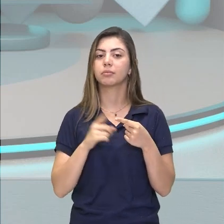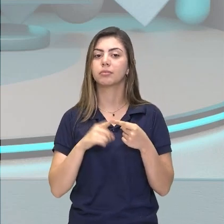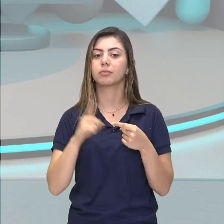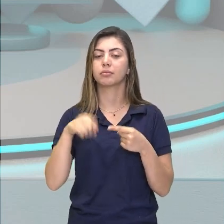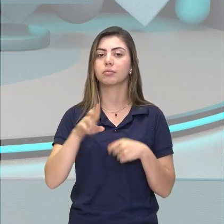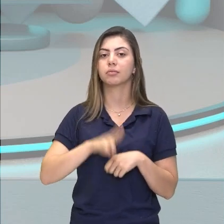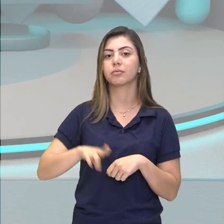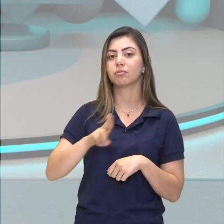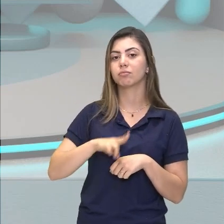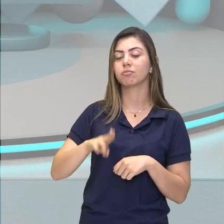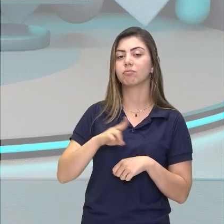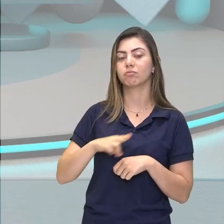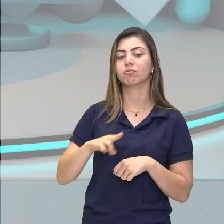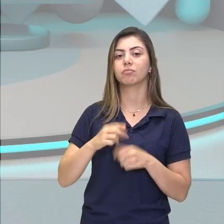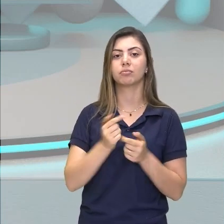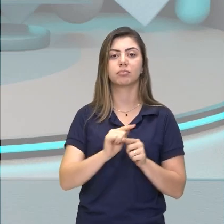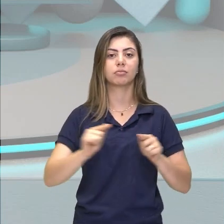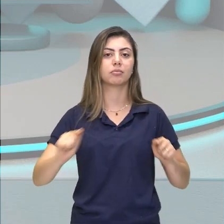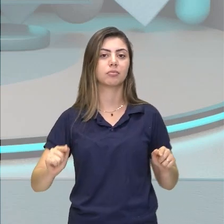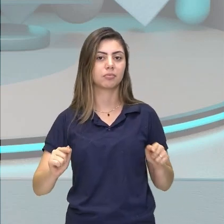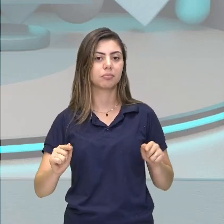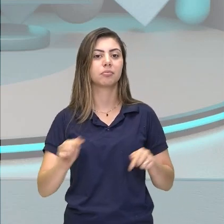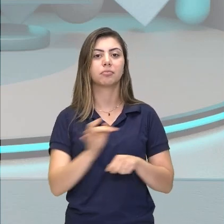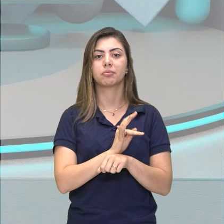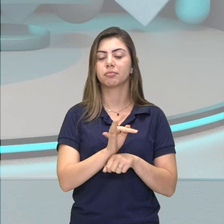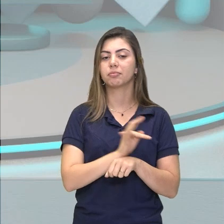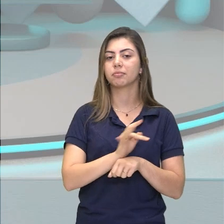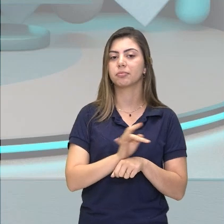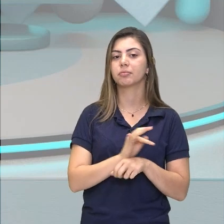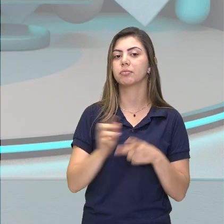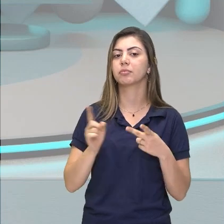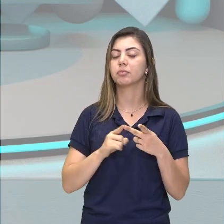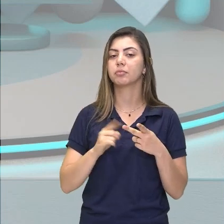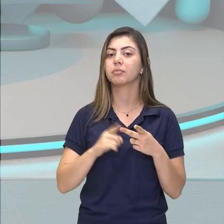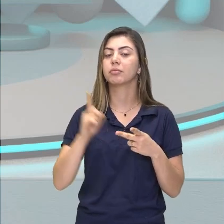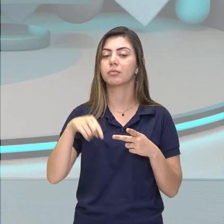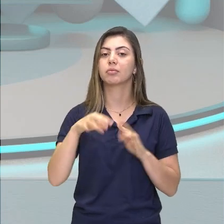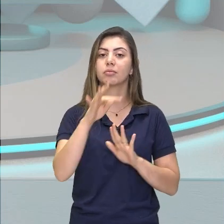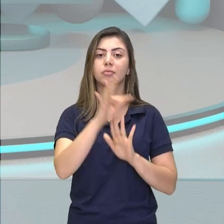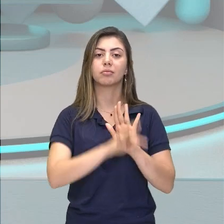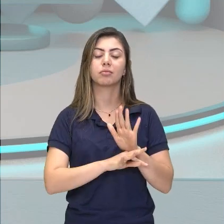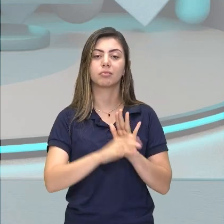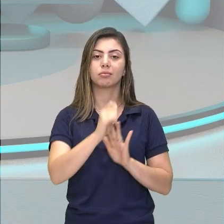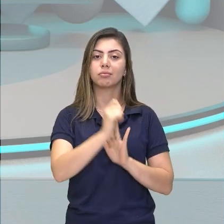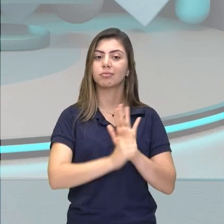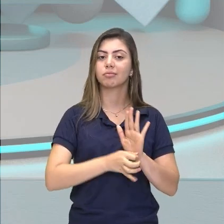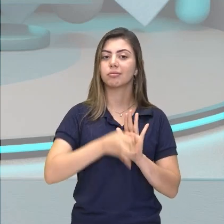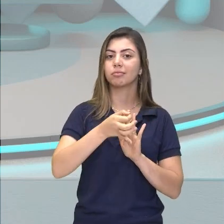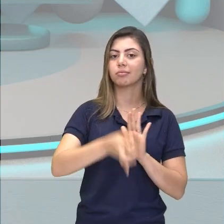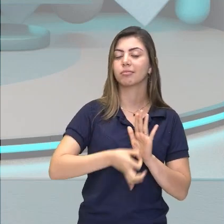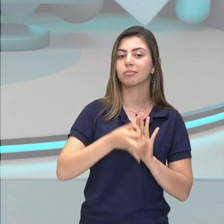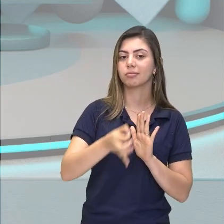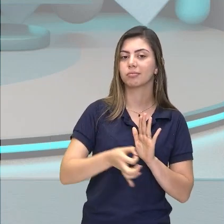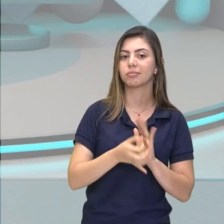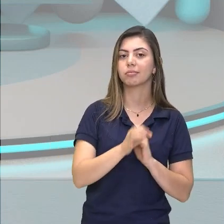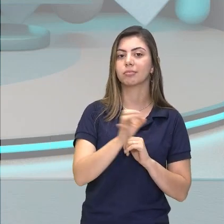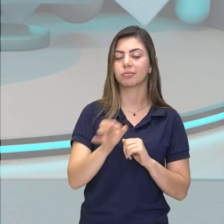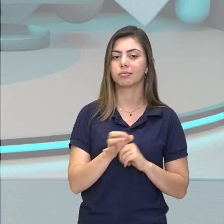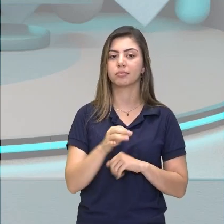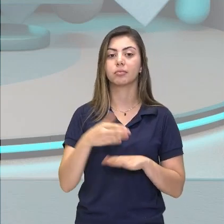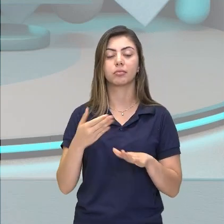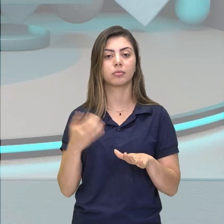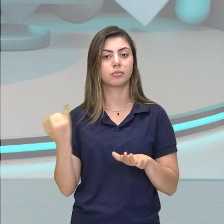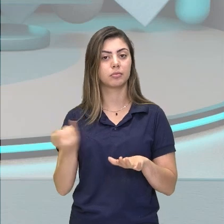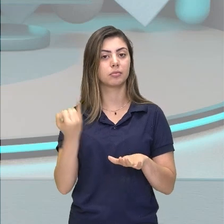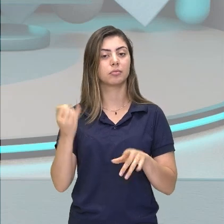língua portuguesa. A segunda vai pedir de você um texto dissertativo, argumentativo, bem como um repertório.